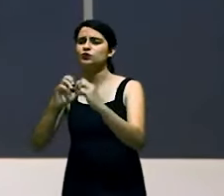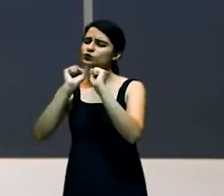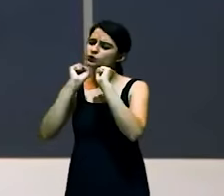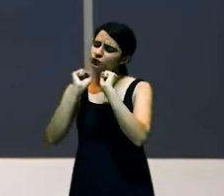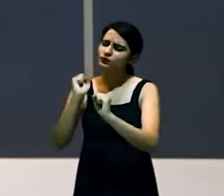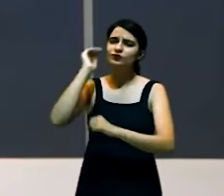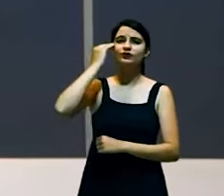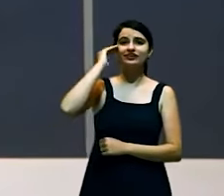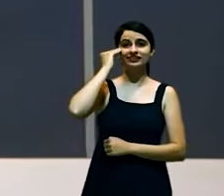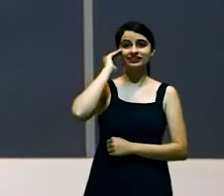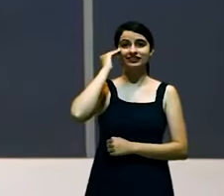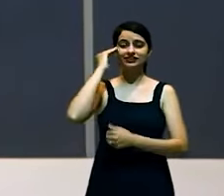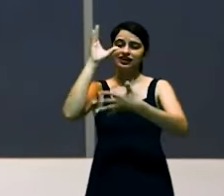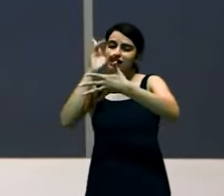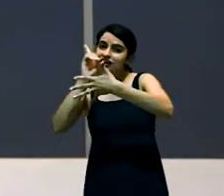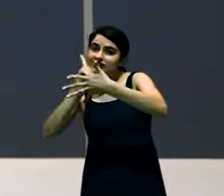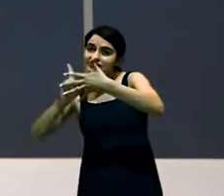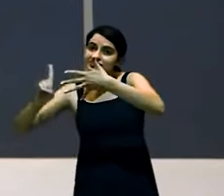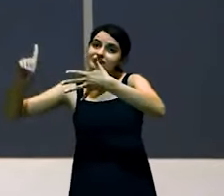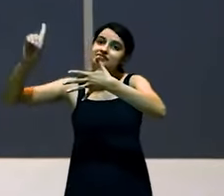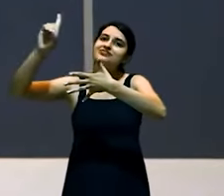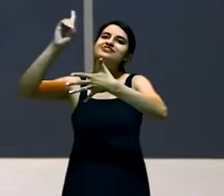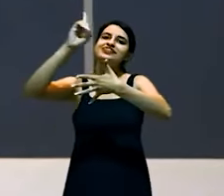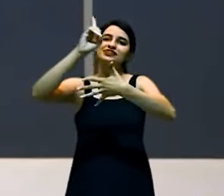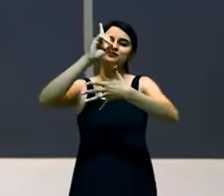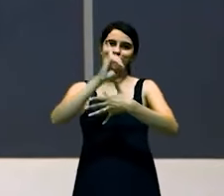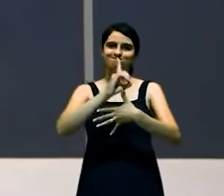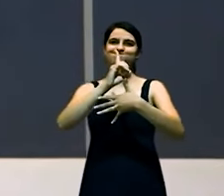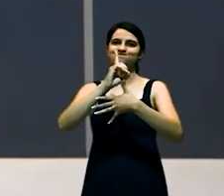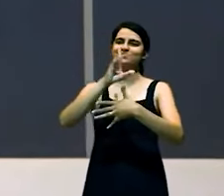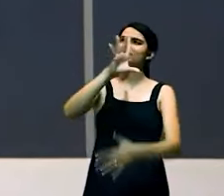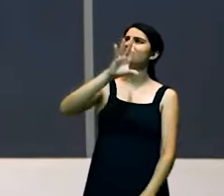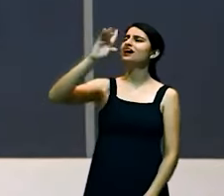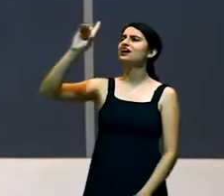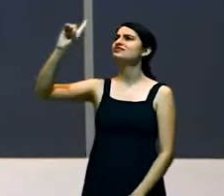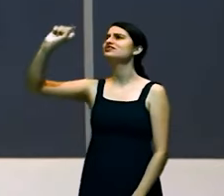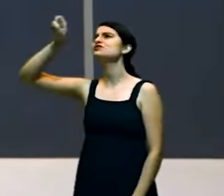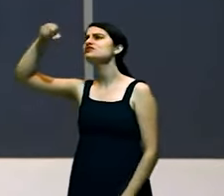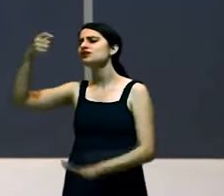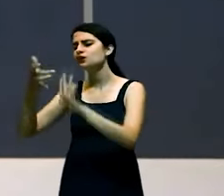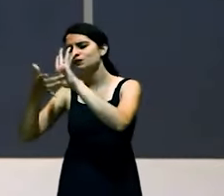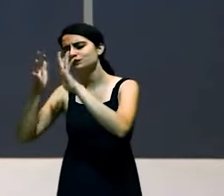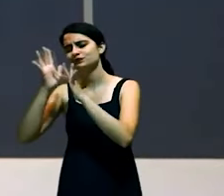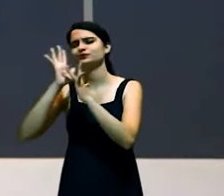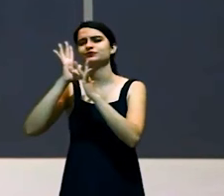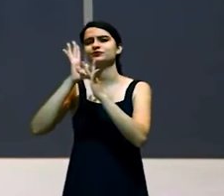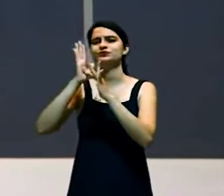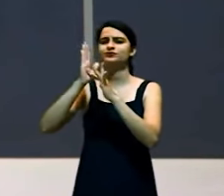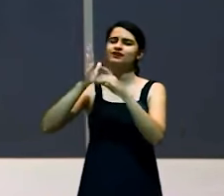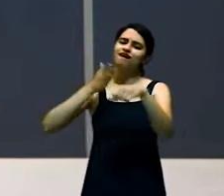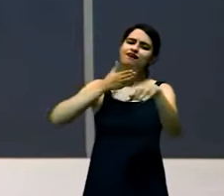é prioridade na nossa vida. Deus, no nome de Jesus, visita